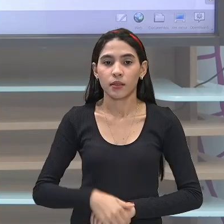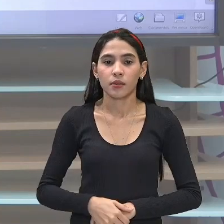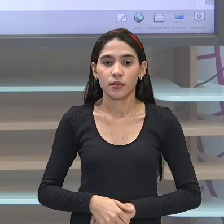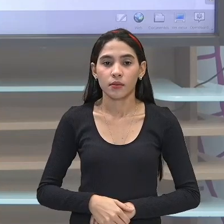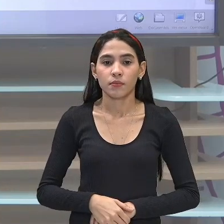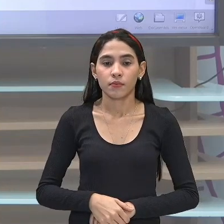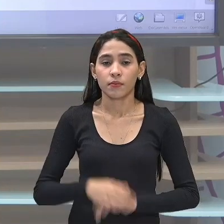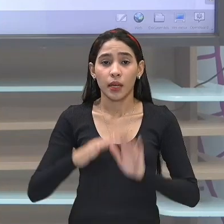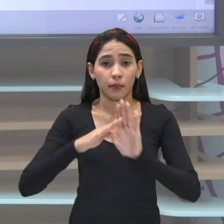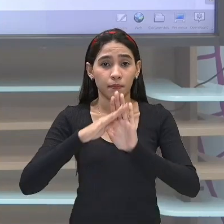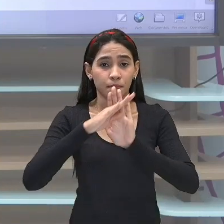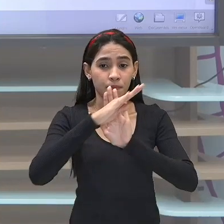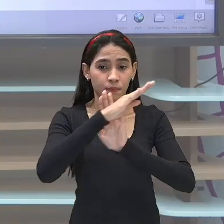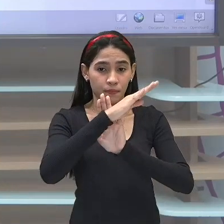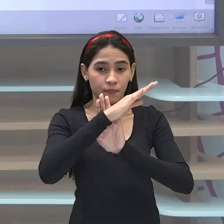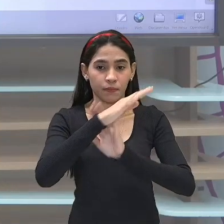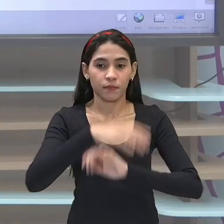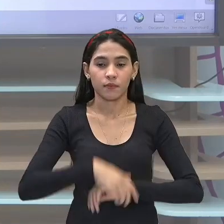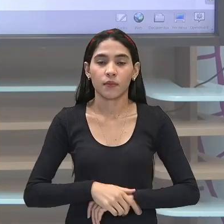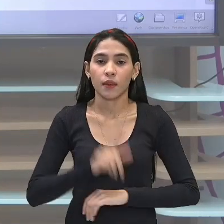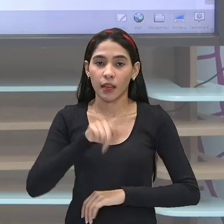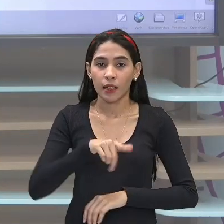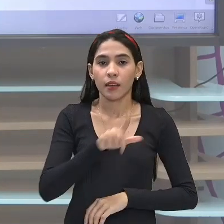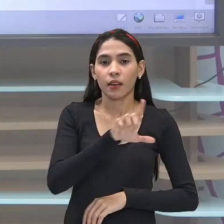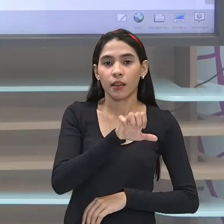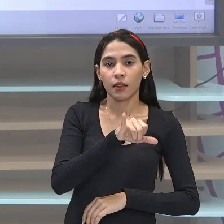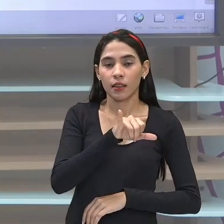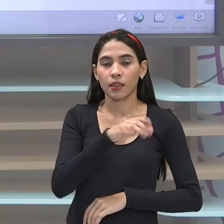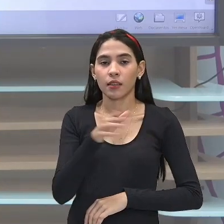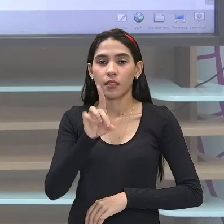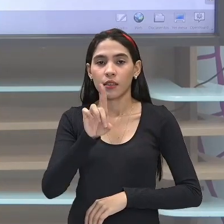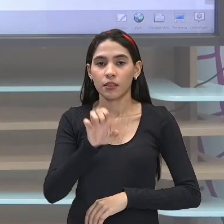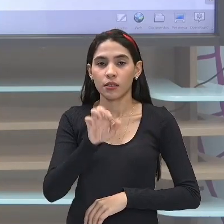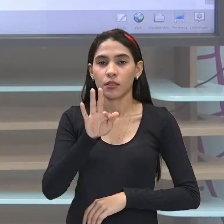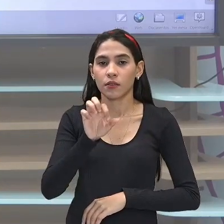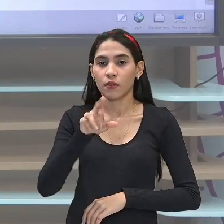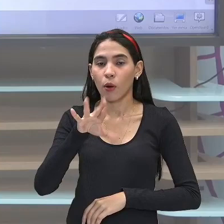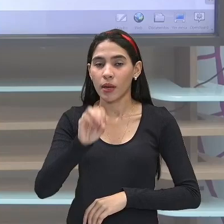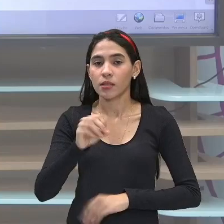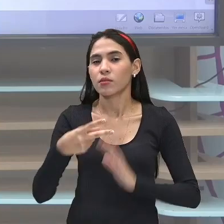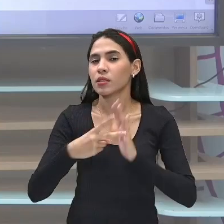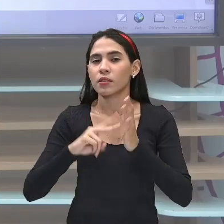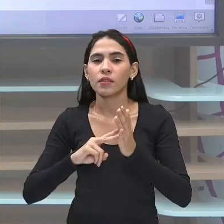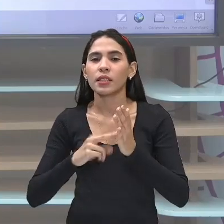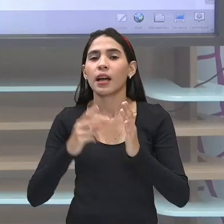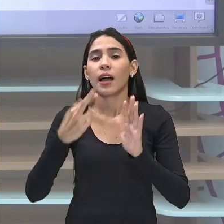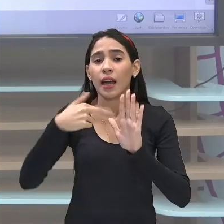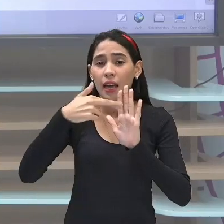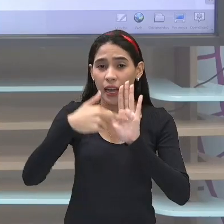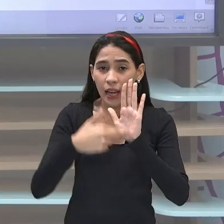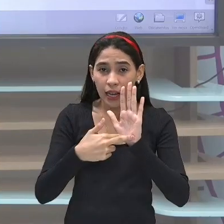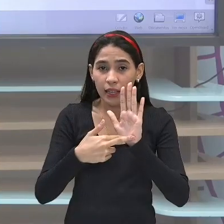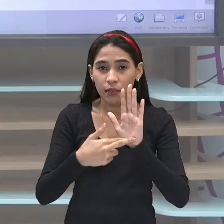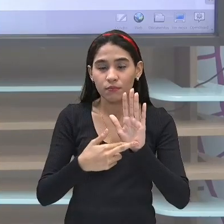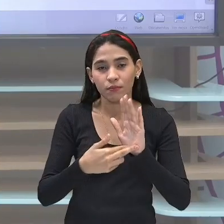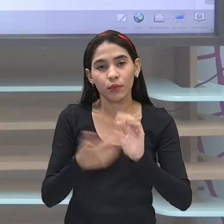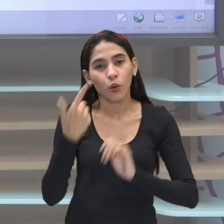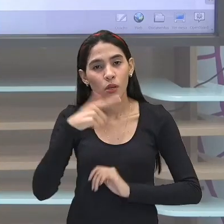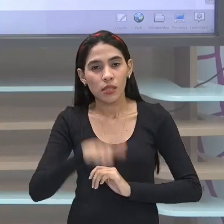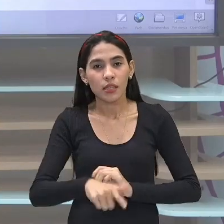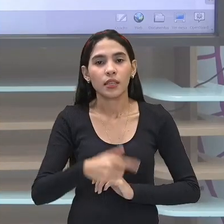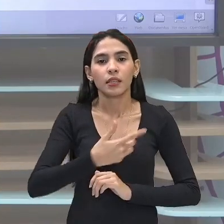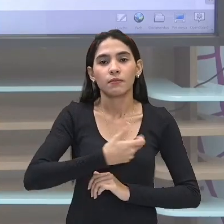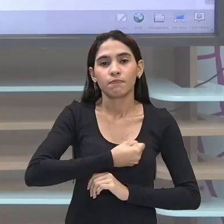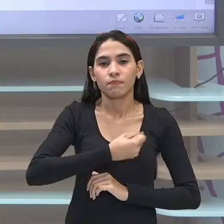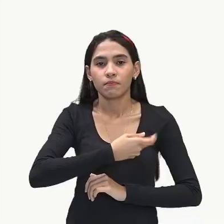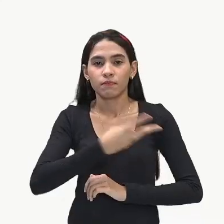forma crescente. Essa é a lei que foi estabelecida aqui para a gente formar essa sequência numérica. Bacana? Tranquilo